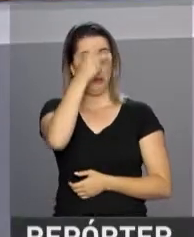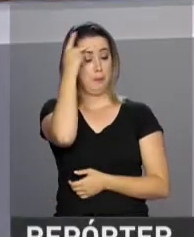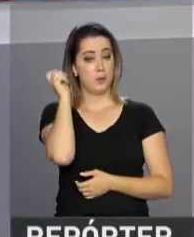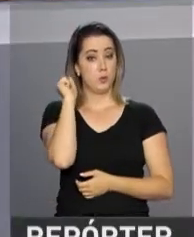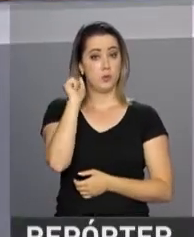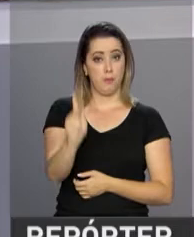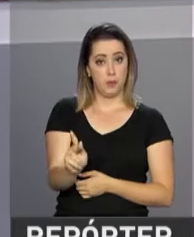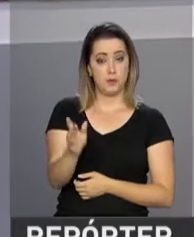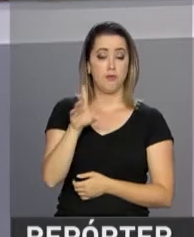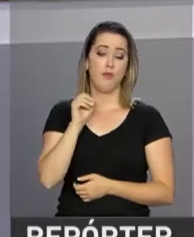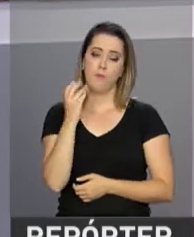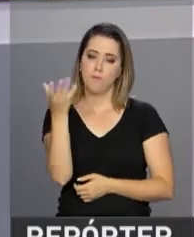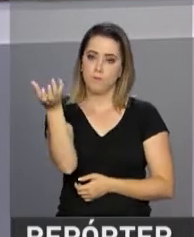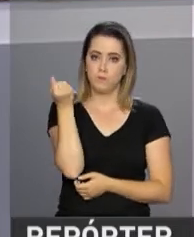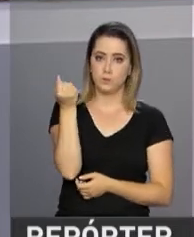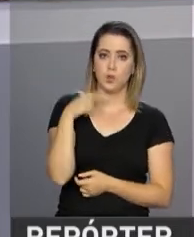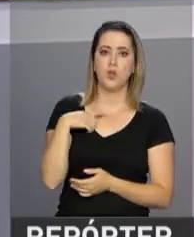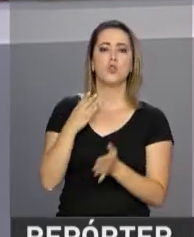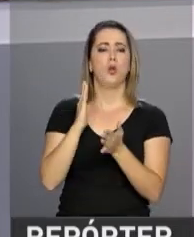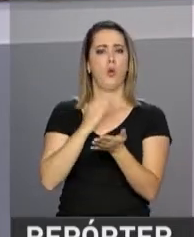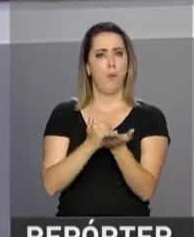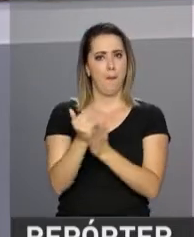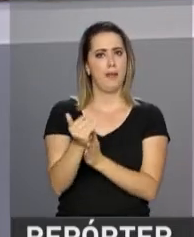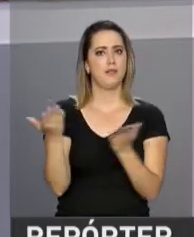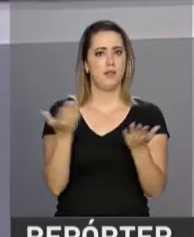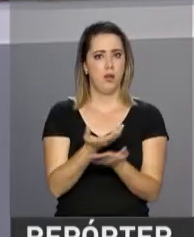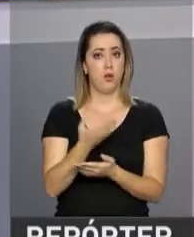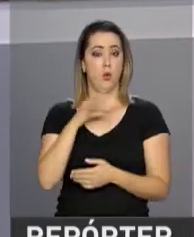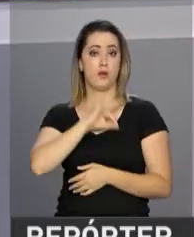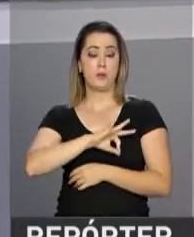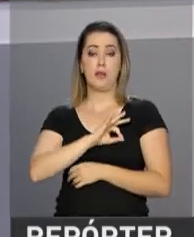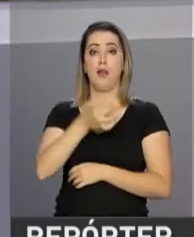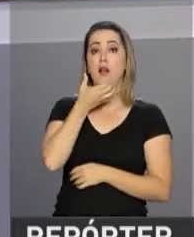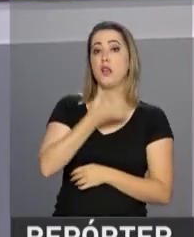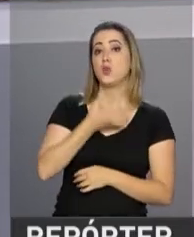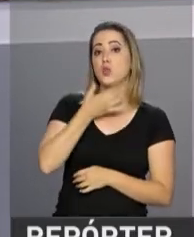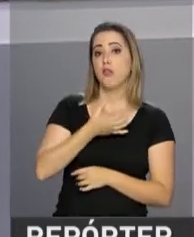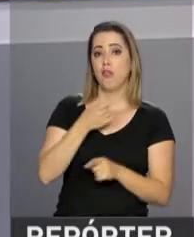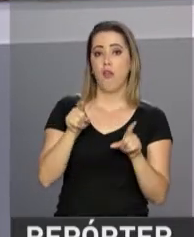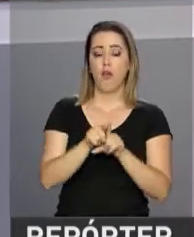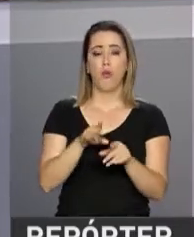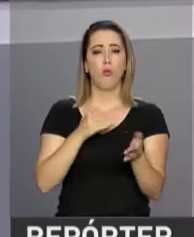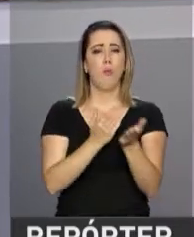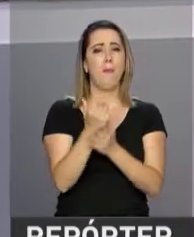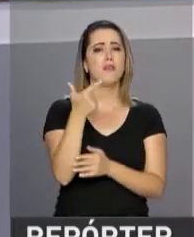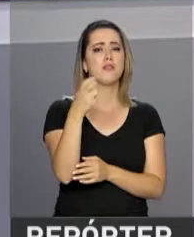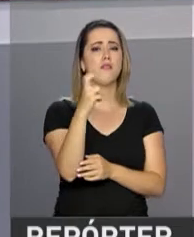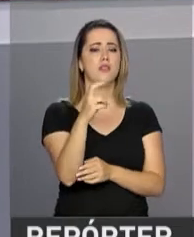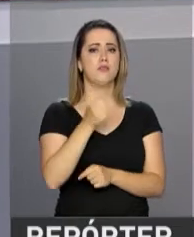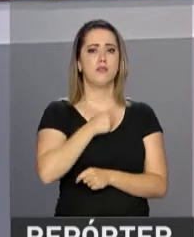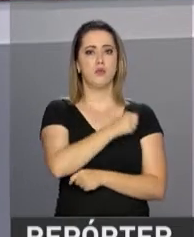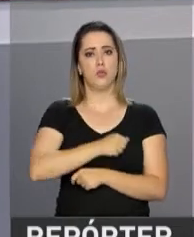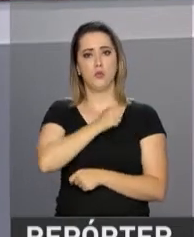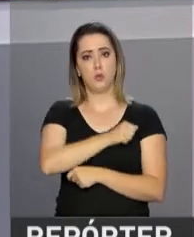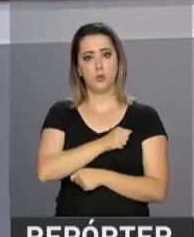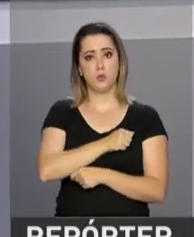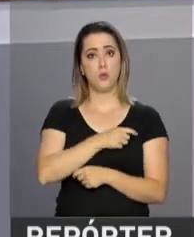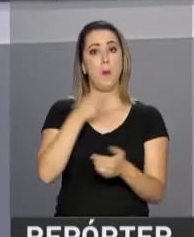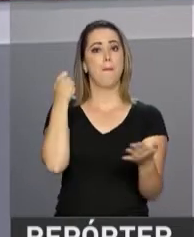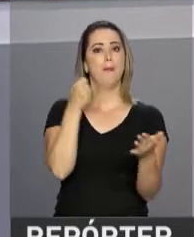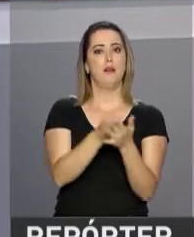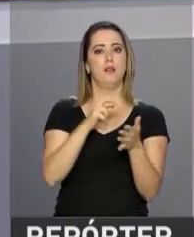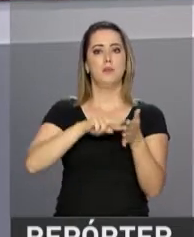e pensionistas começam a receber a antecipação da primeira parcela do 13º a partir do dia 25 de agosto o pagamento